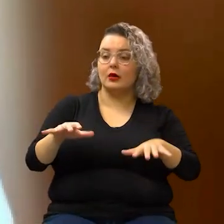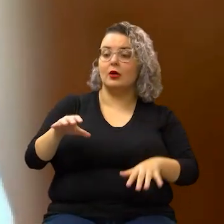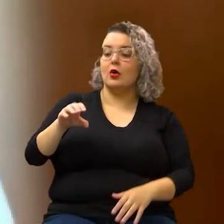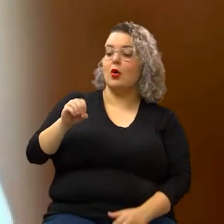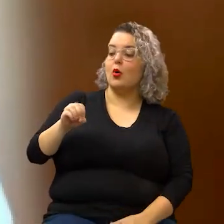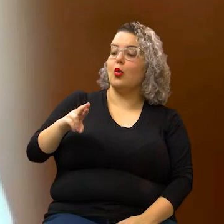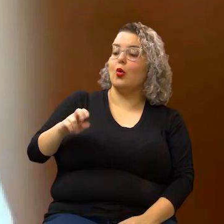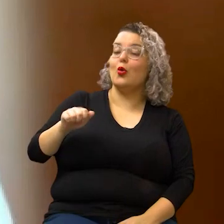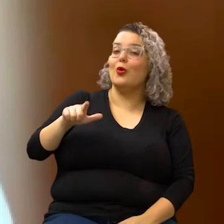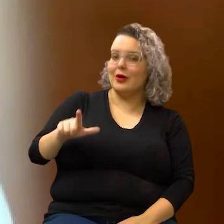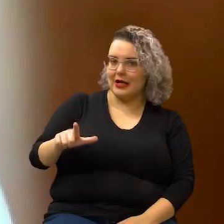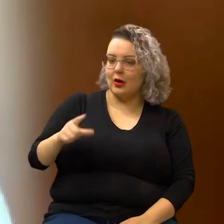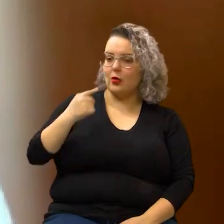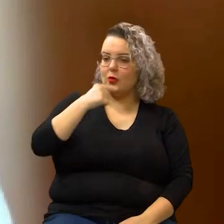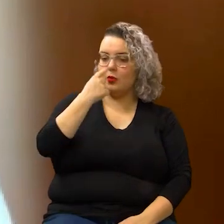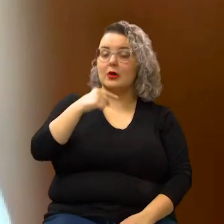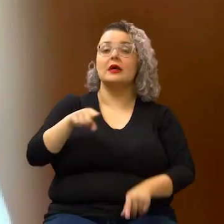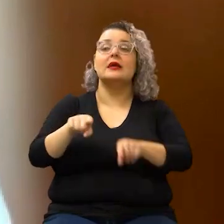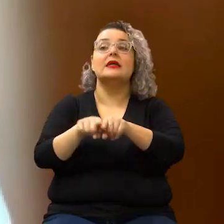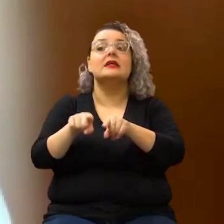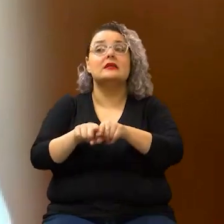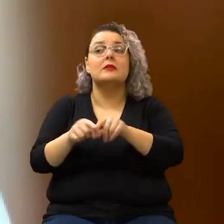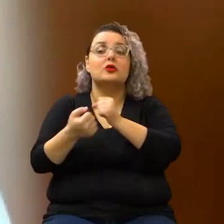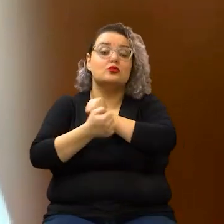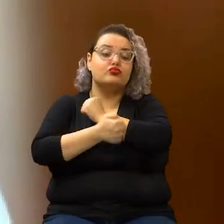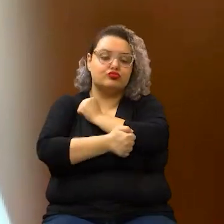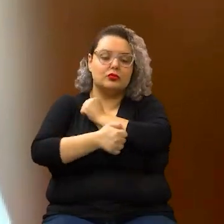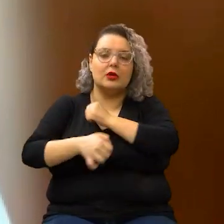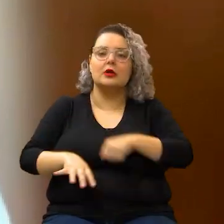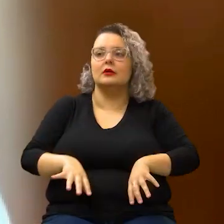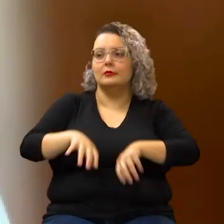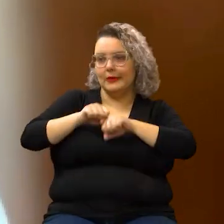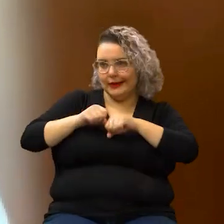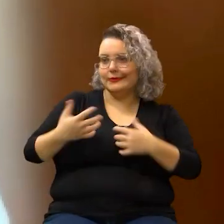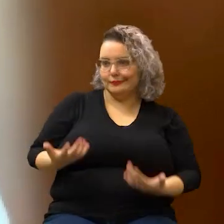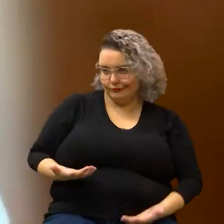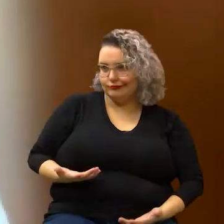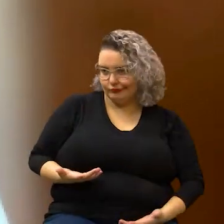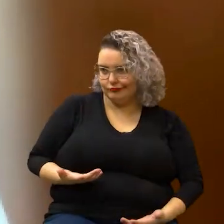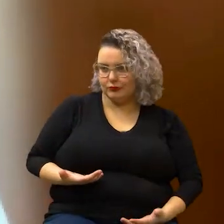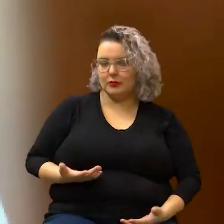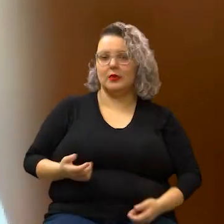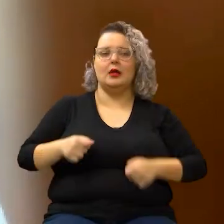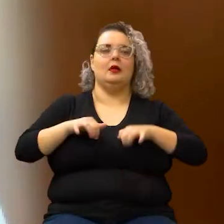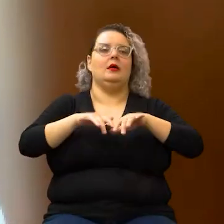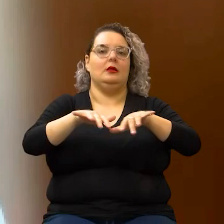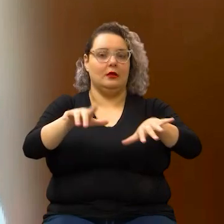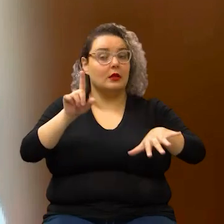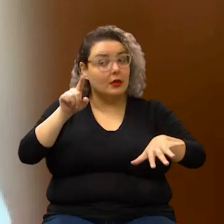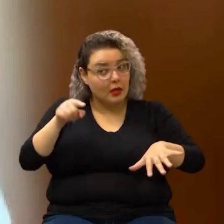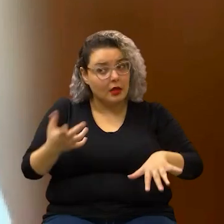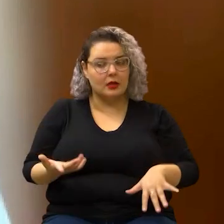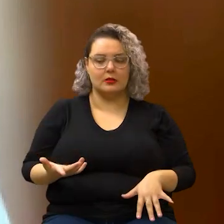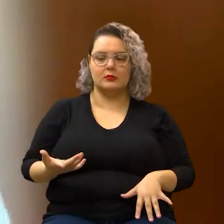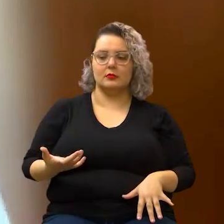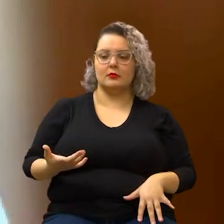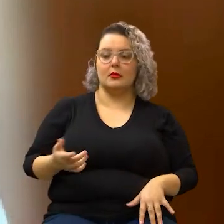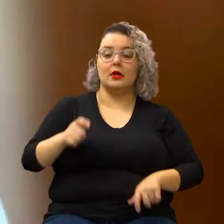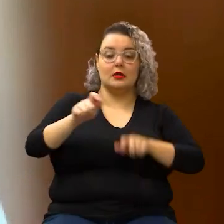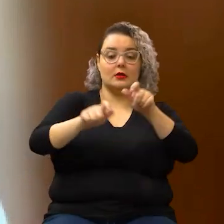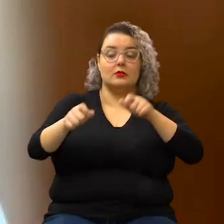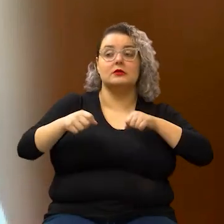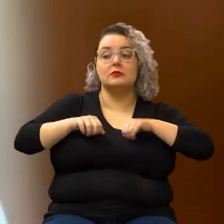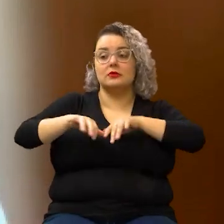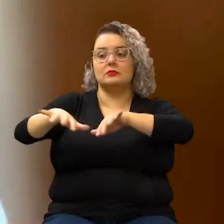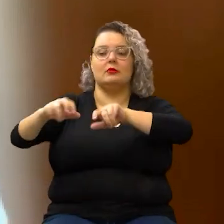é oro-oral e orofecal. É uma doença infecciosa. Então, a transmissão ela se dá